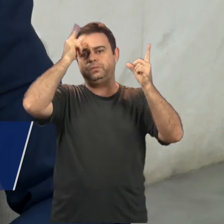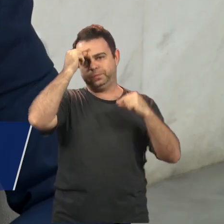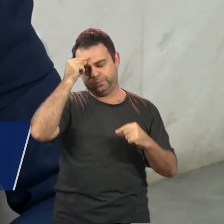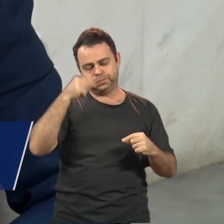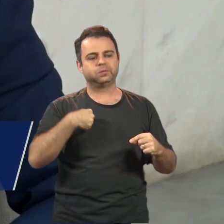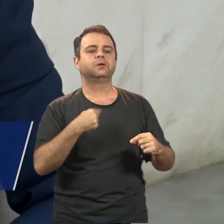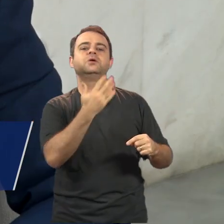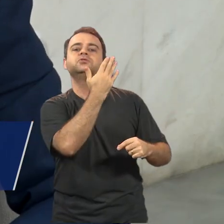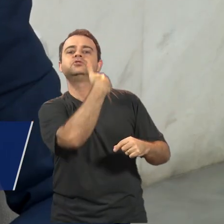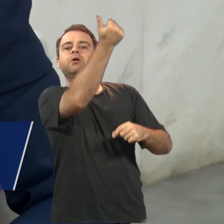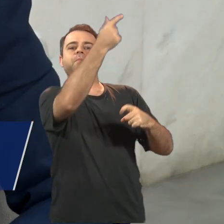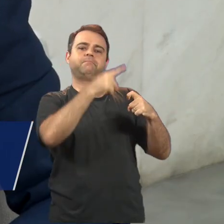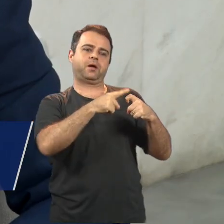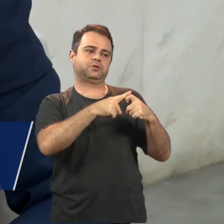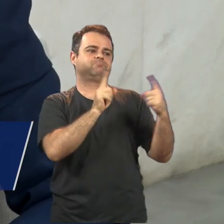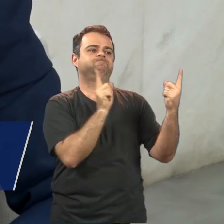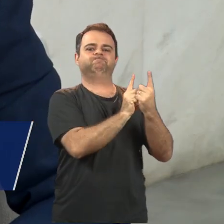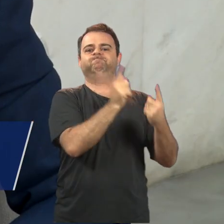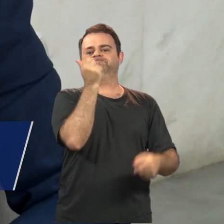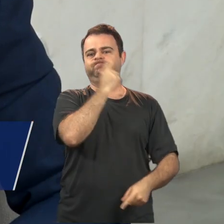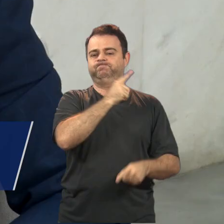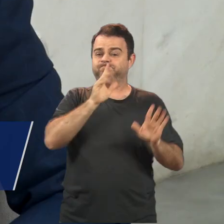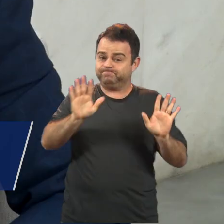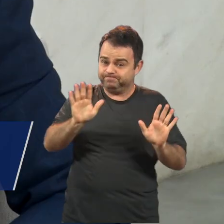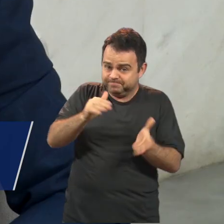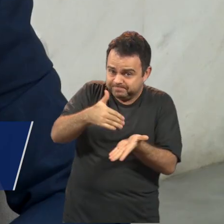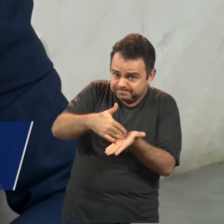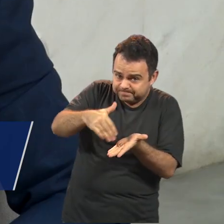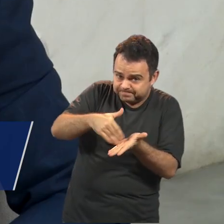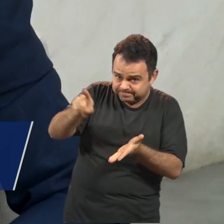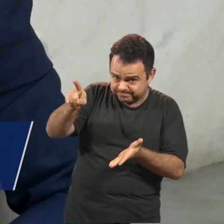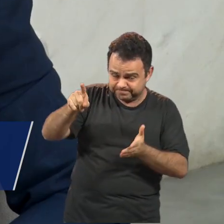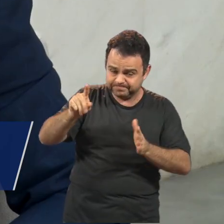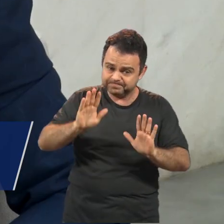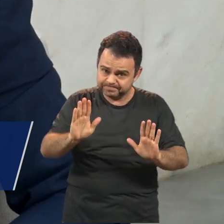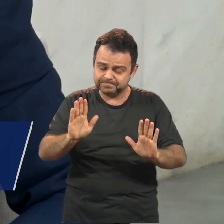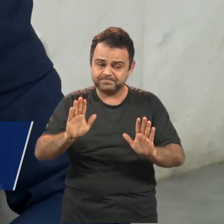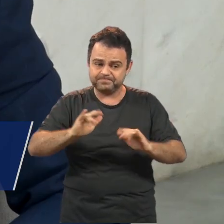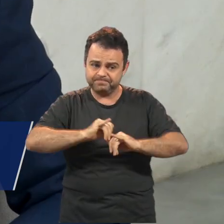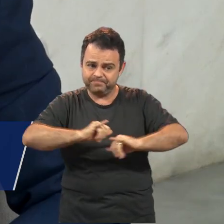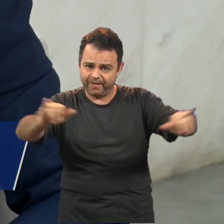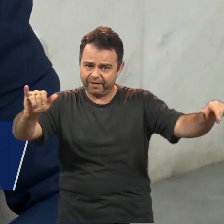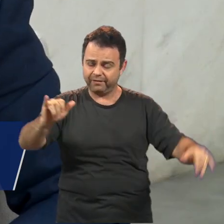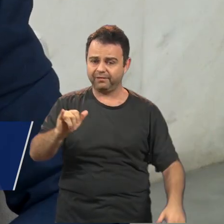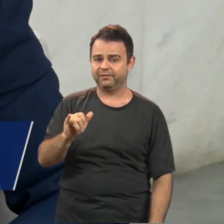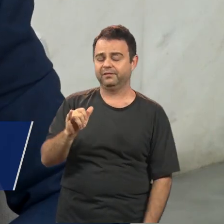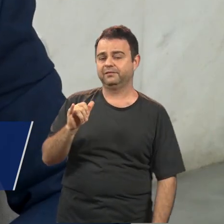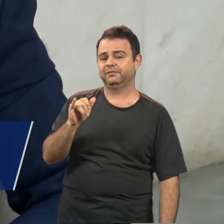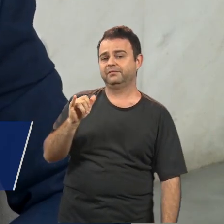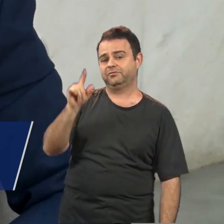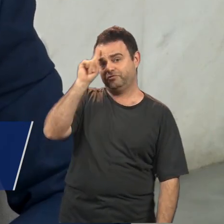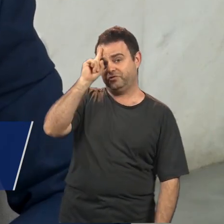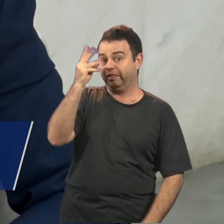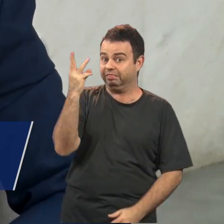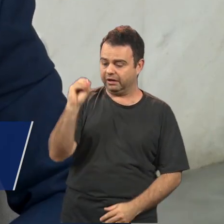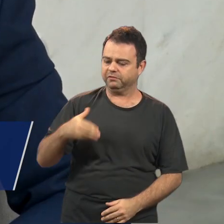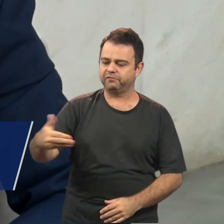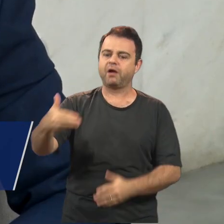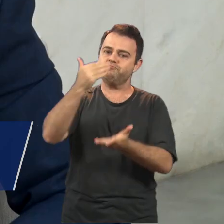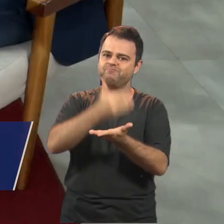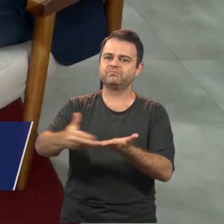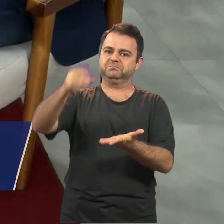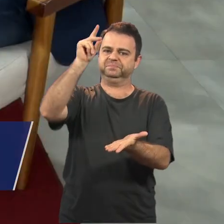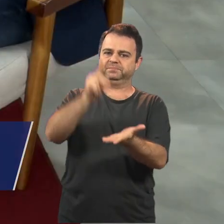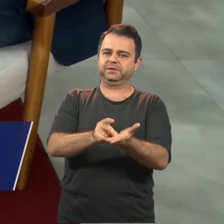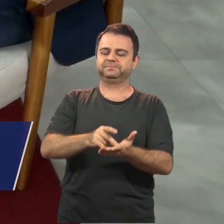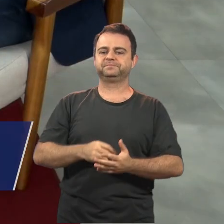Mas peço que aguardem um pouquinho, a Secretaria nos deu aí no máximo um prazo de 30 a 40 dias para que possa estar funcionando